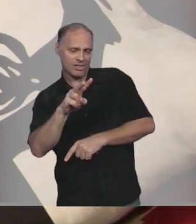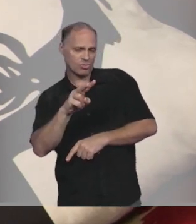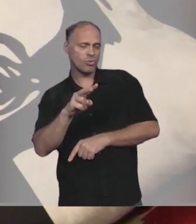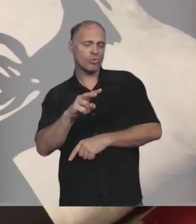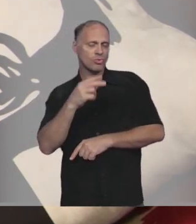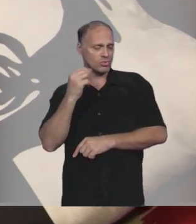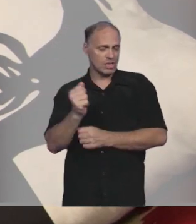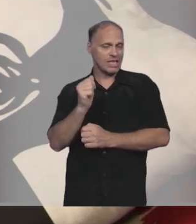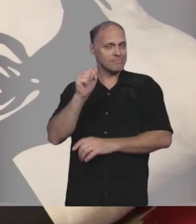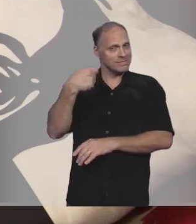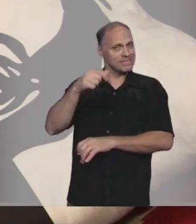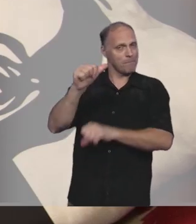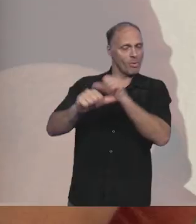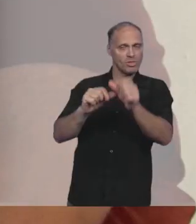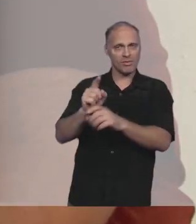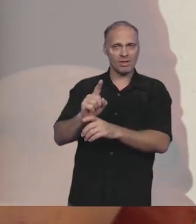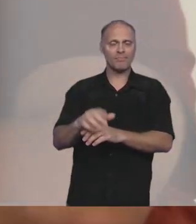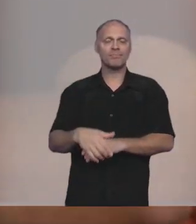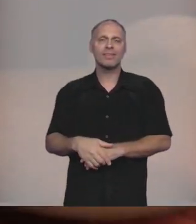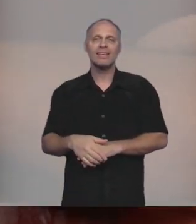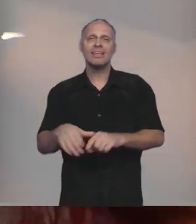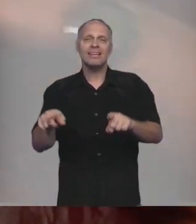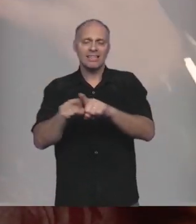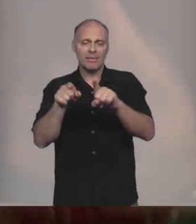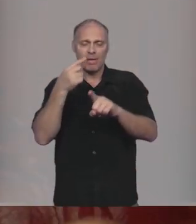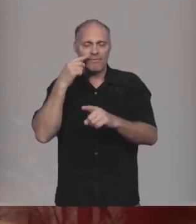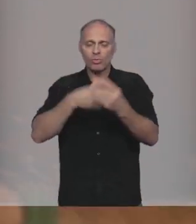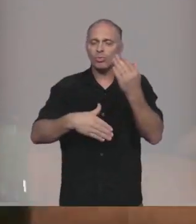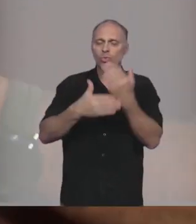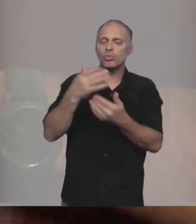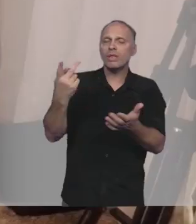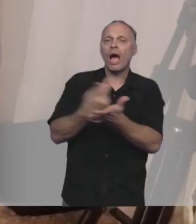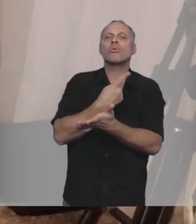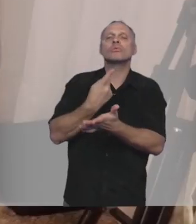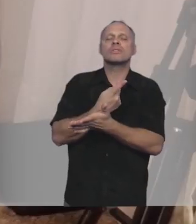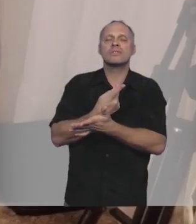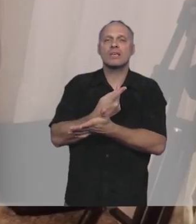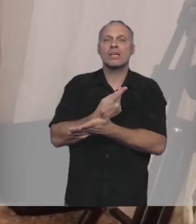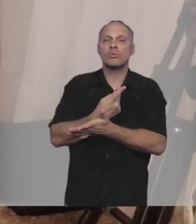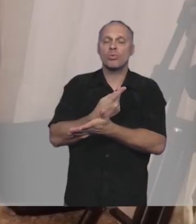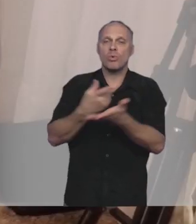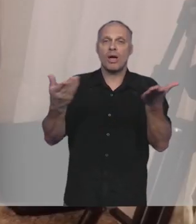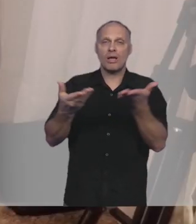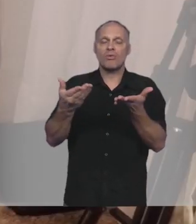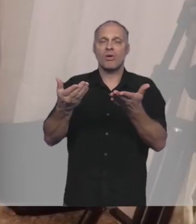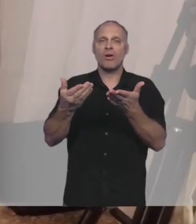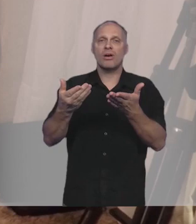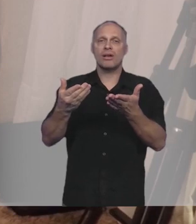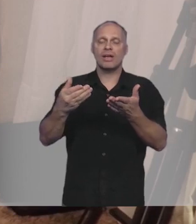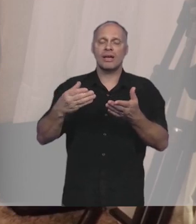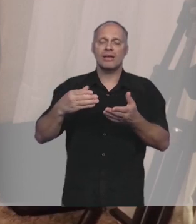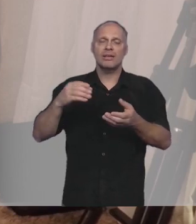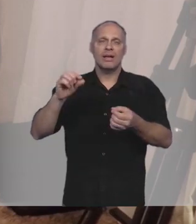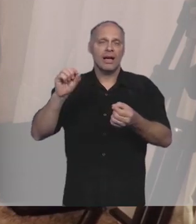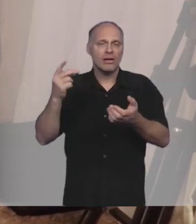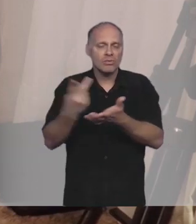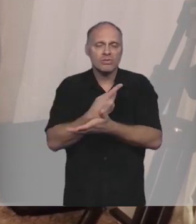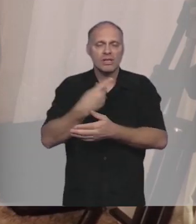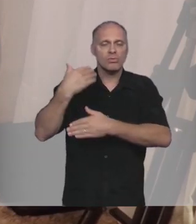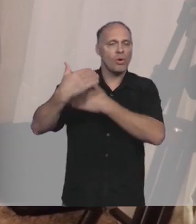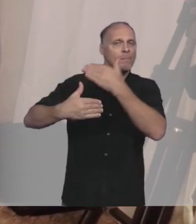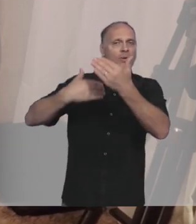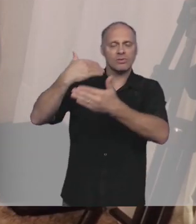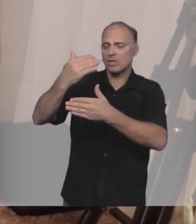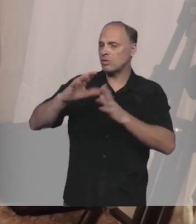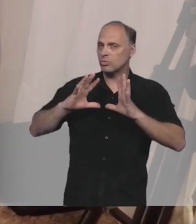também. Então, assim, considerando o fenômeno que está acontecendo, então tudo que está acontecendo, as energias que estão acontecendo